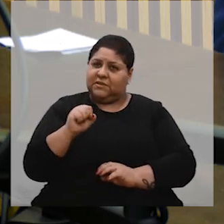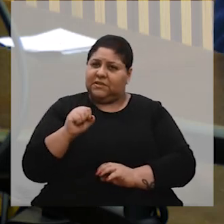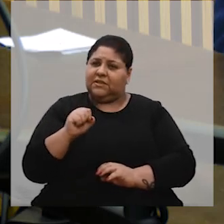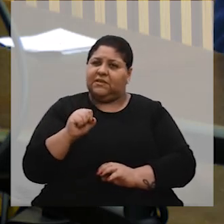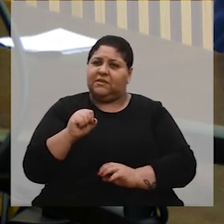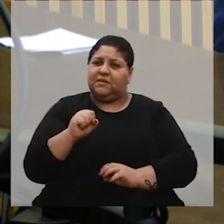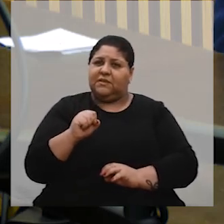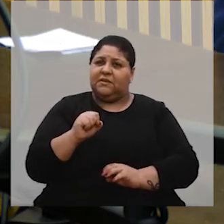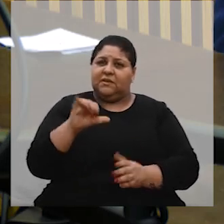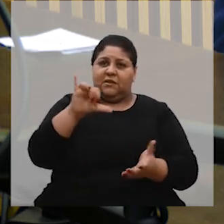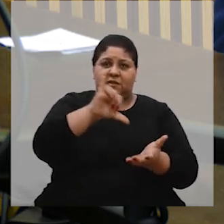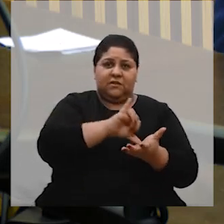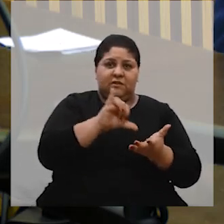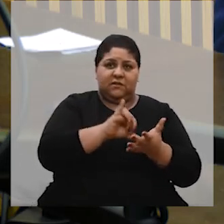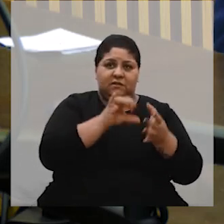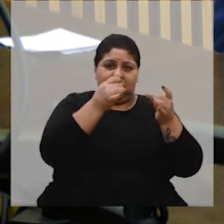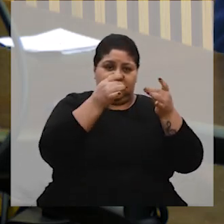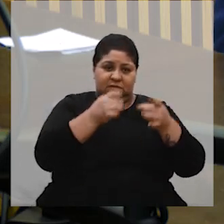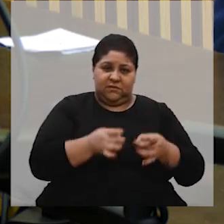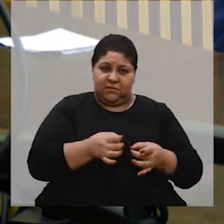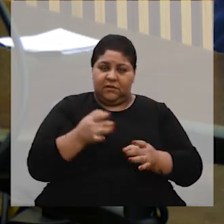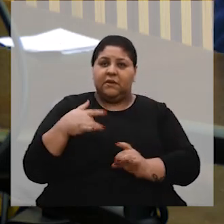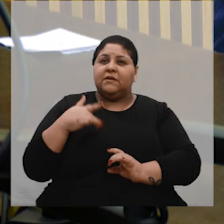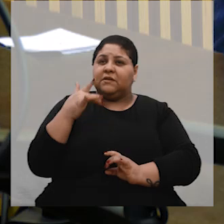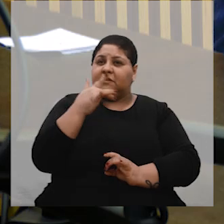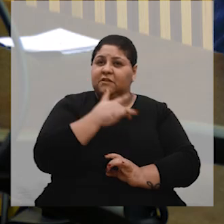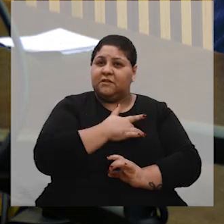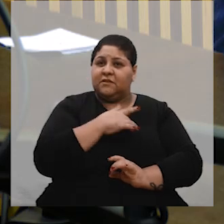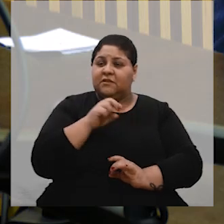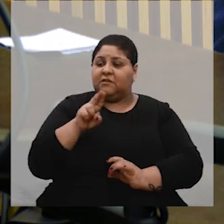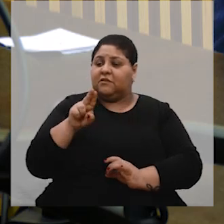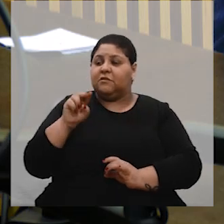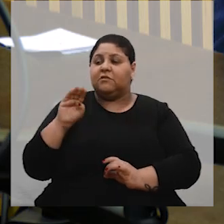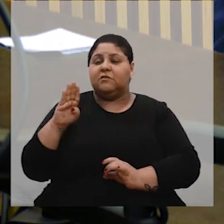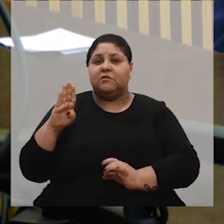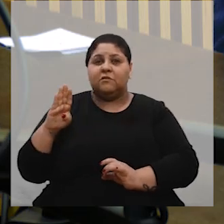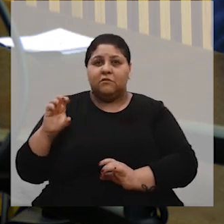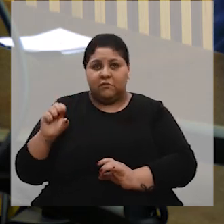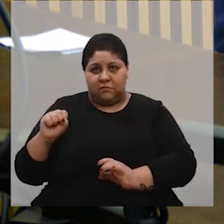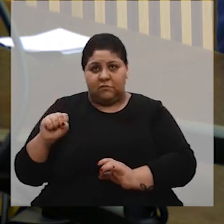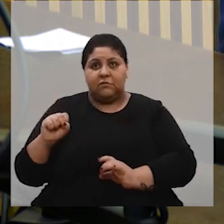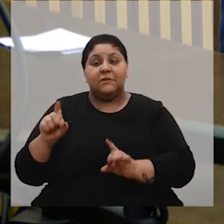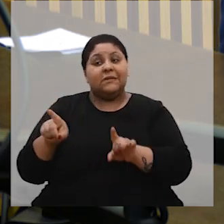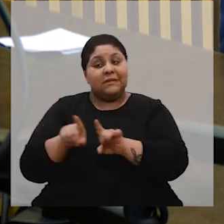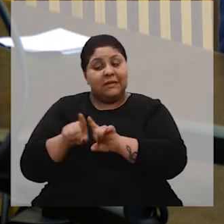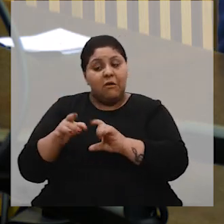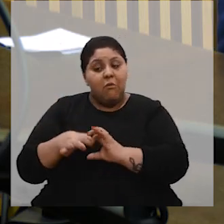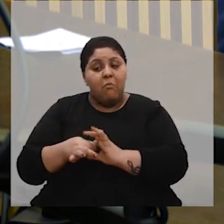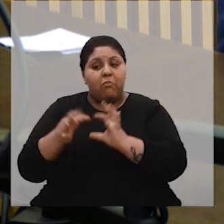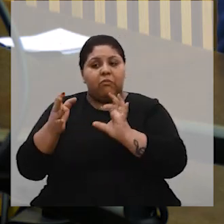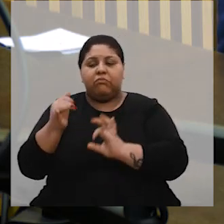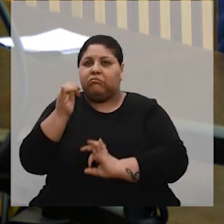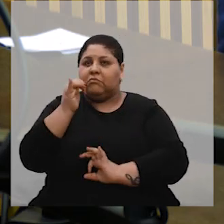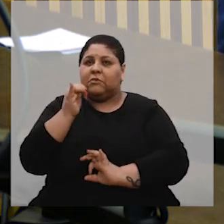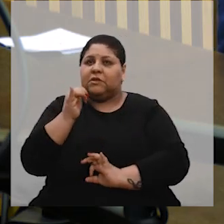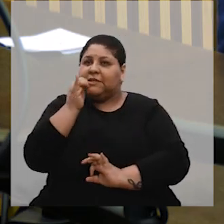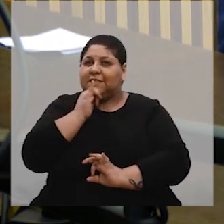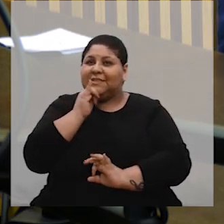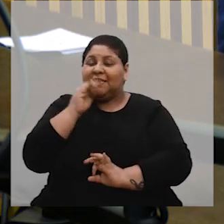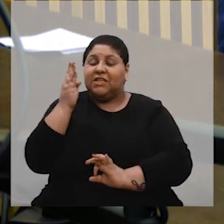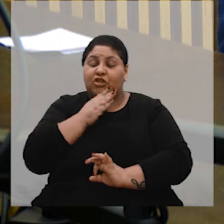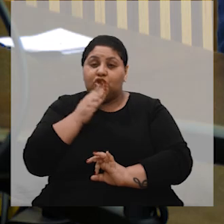comentou, né, que é o nosso centro especializado em saúde, na infectologia, nas UBSs está disponível esse teste